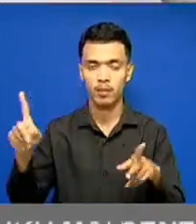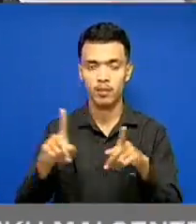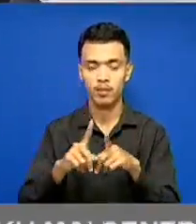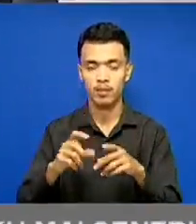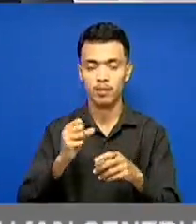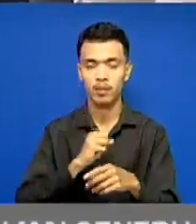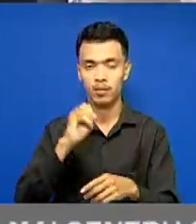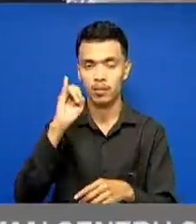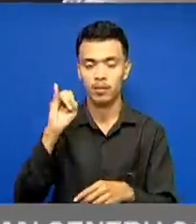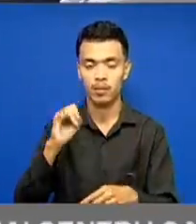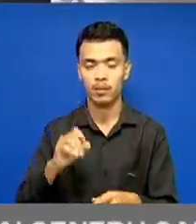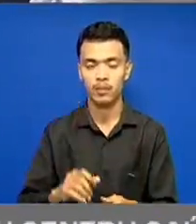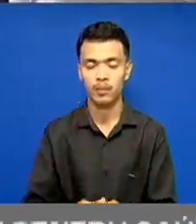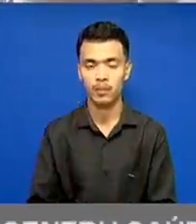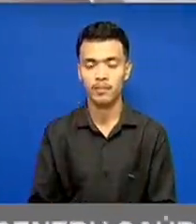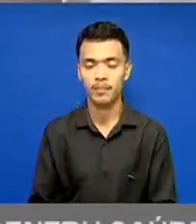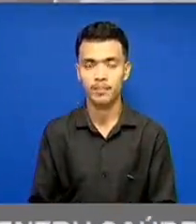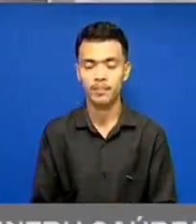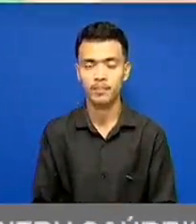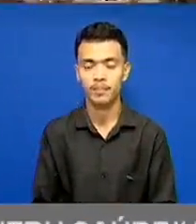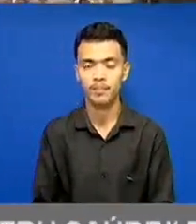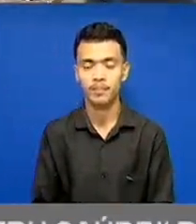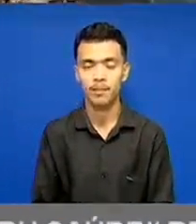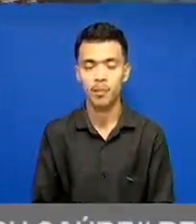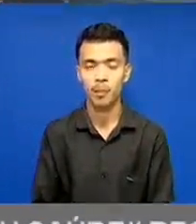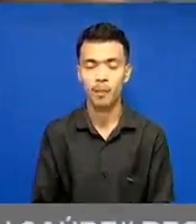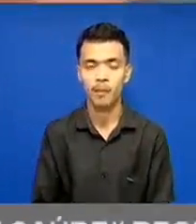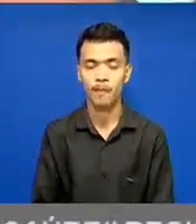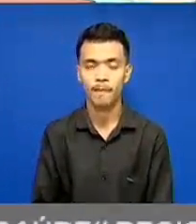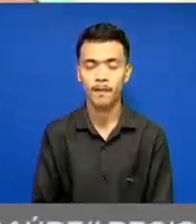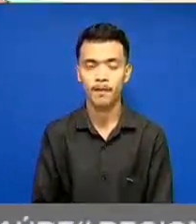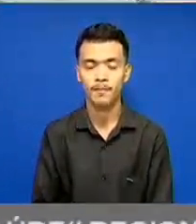suai no posto jumalai husi kova lima zoni zelatos ba ertateli.